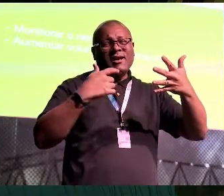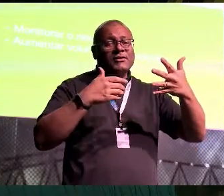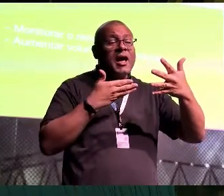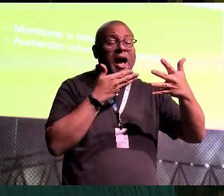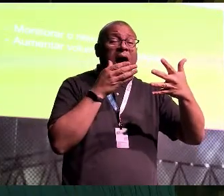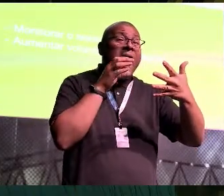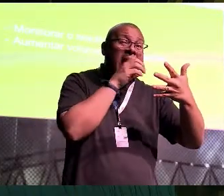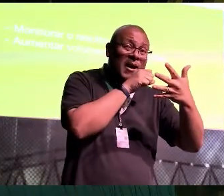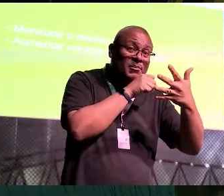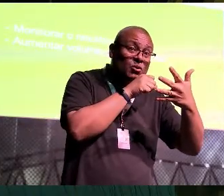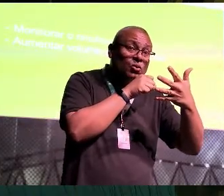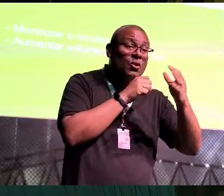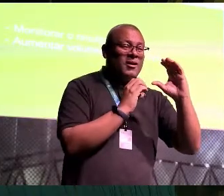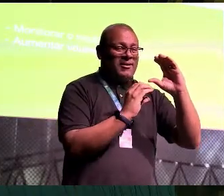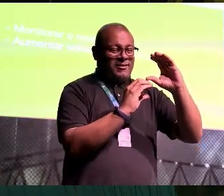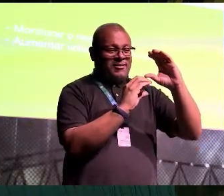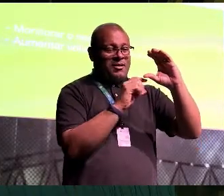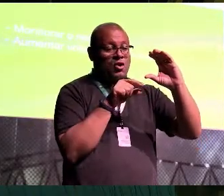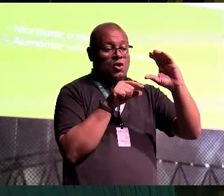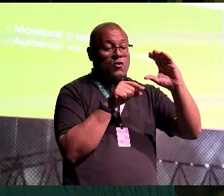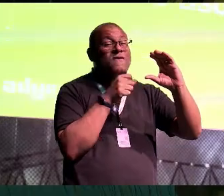bem rápido, mas em alguns outros casos não.